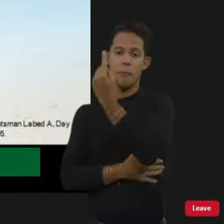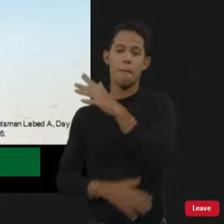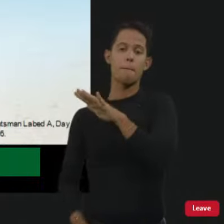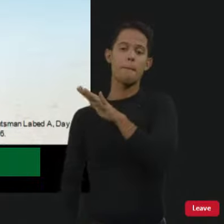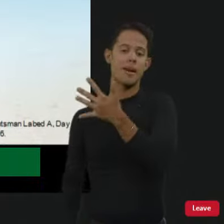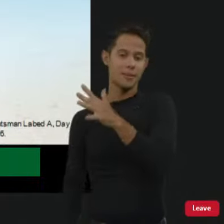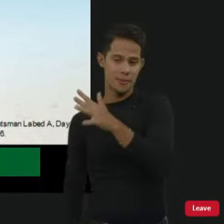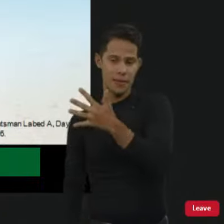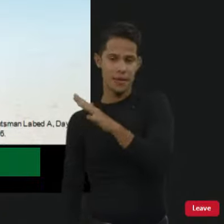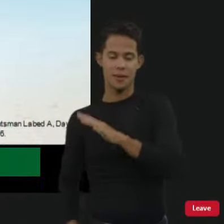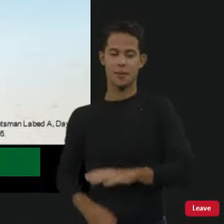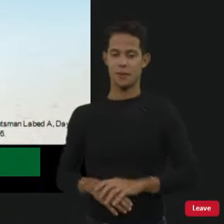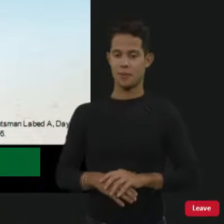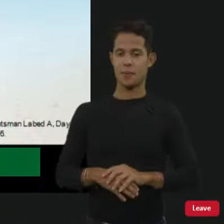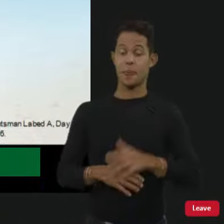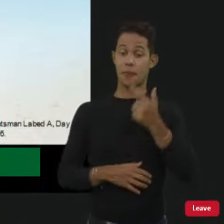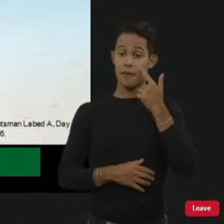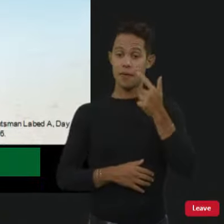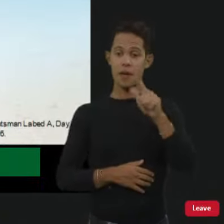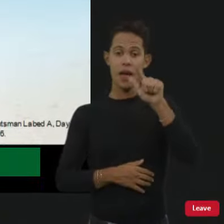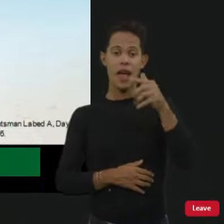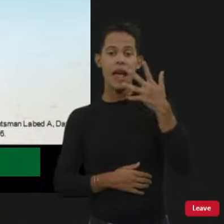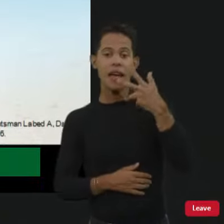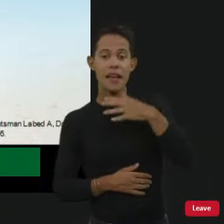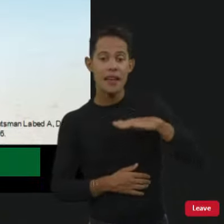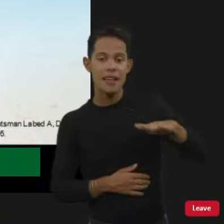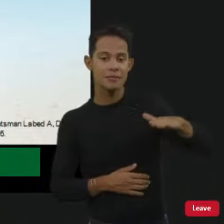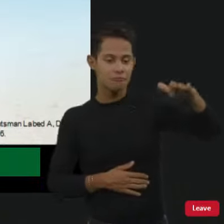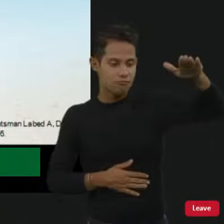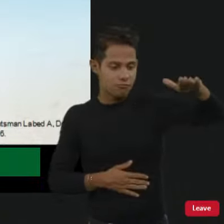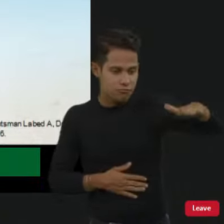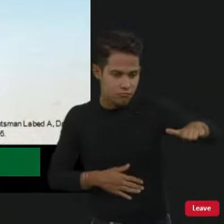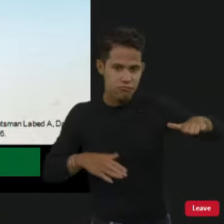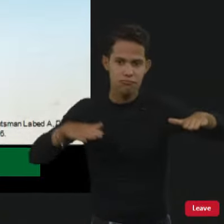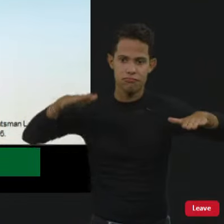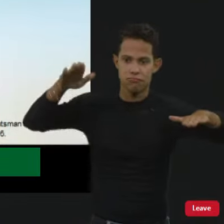centímetros. Vejam que são crianças extremamente baixas.